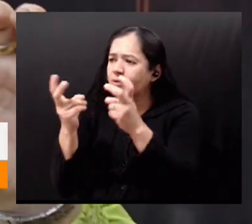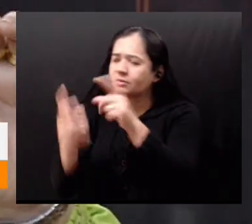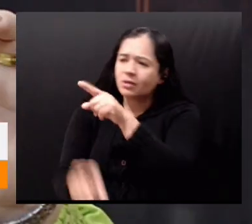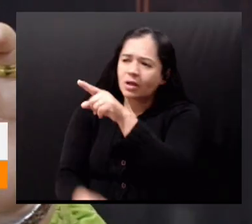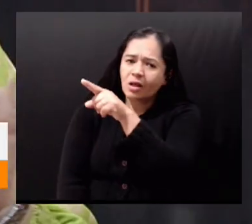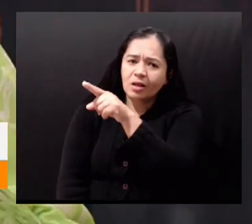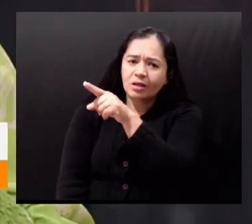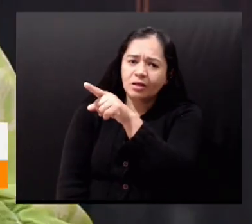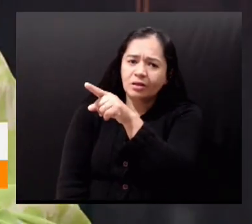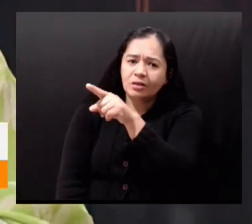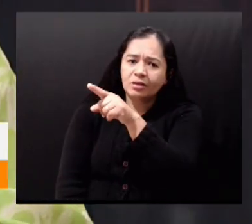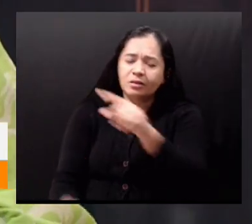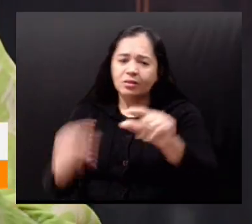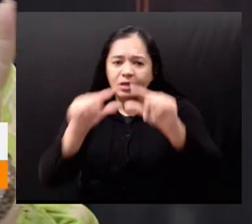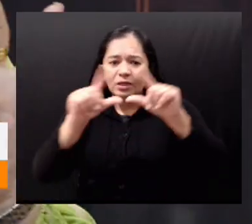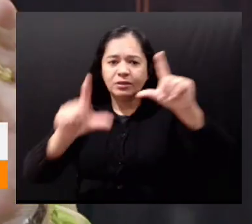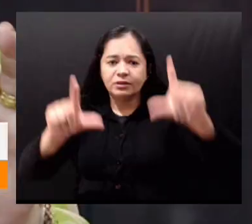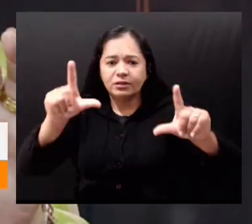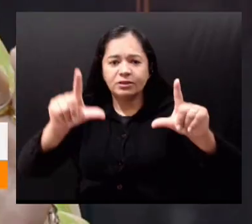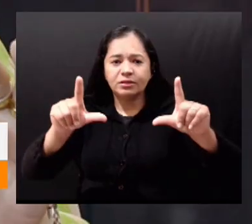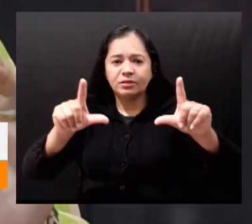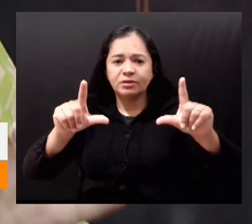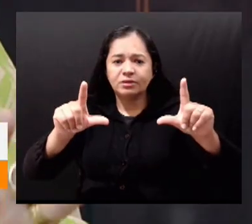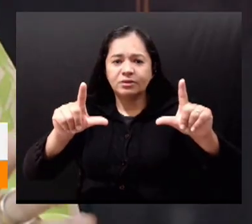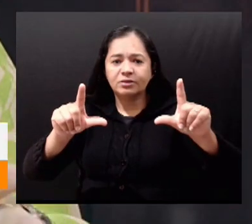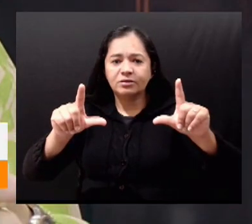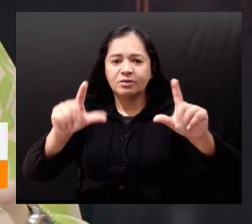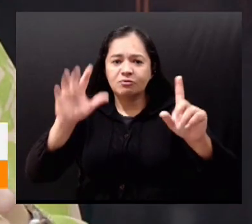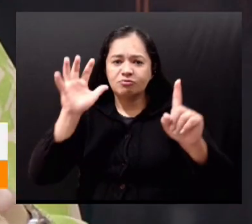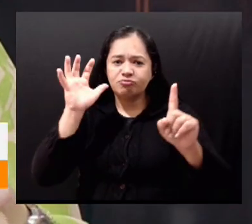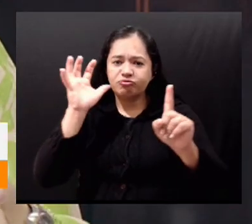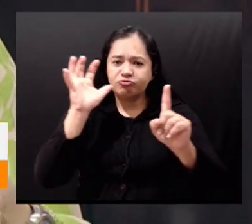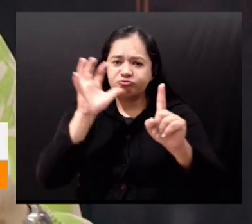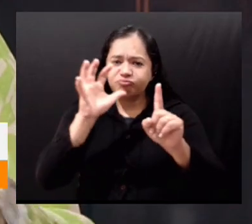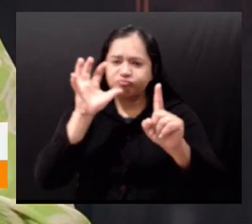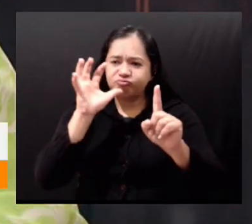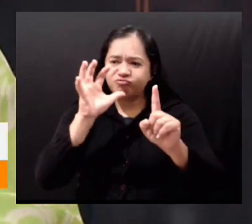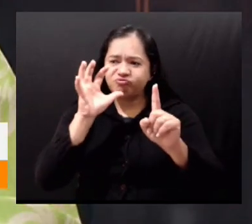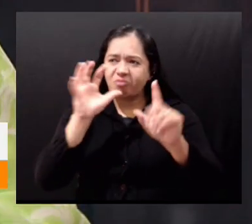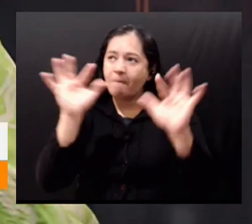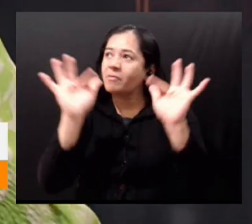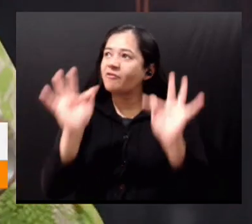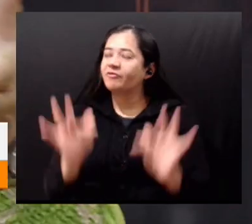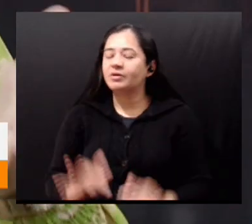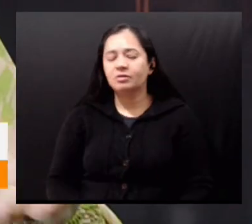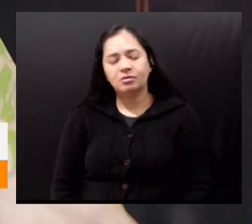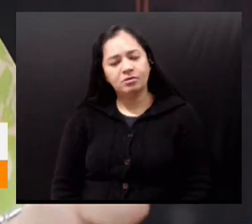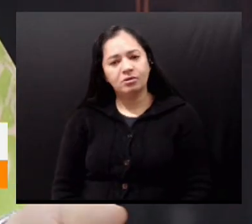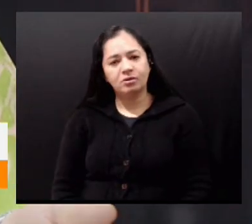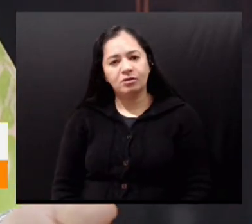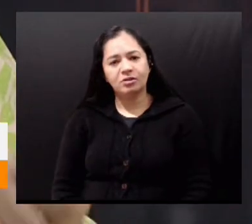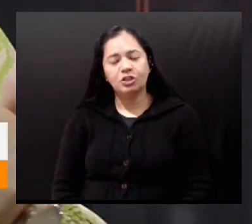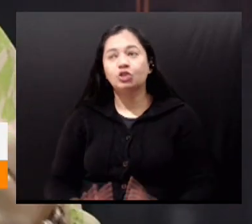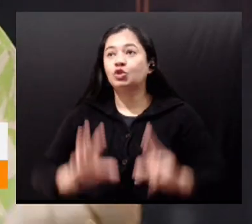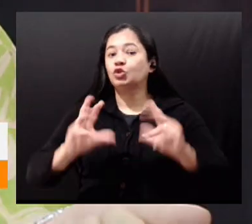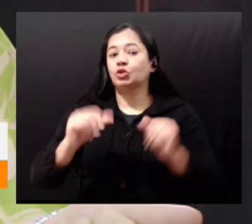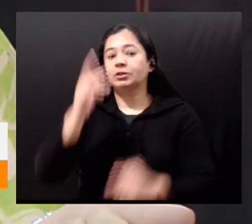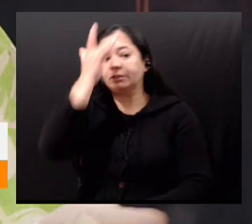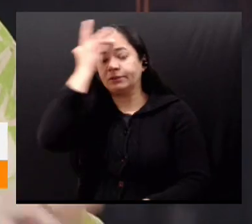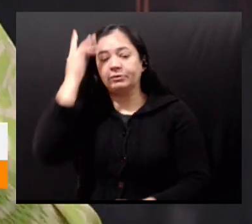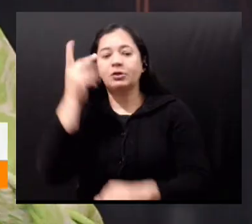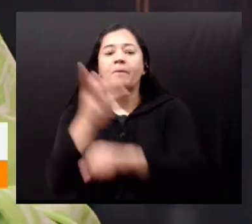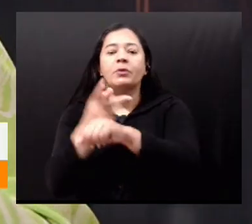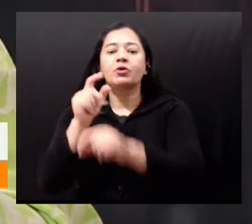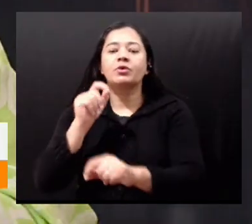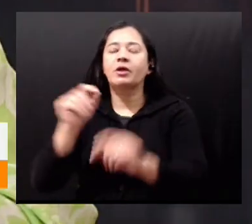na TV, Aham. né, pressão por felicidade. Isso. Uhum. Uhum. Então tá todo mundo buscando o quê? A